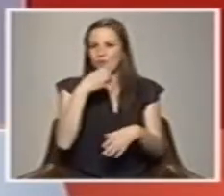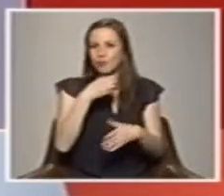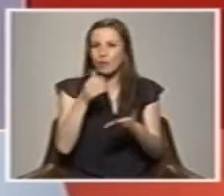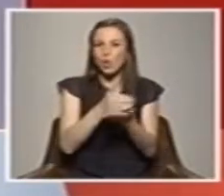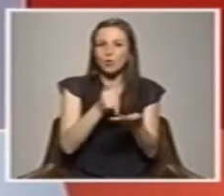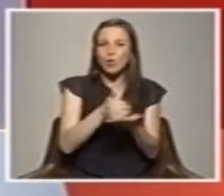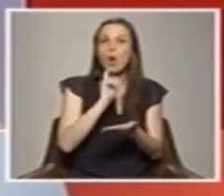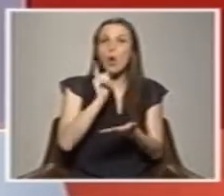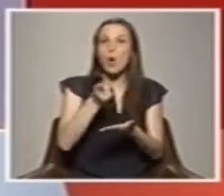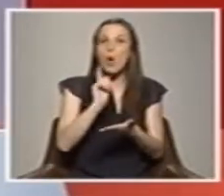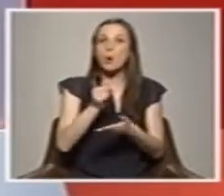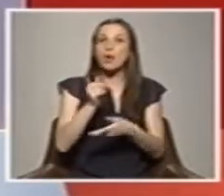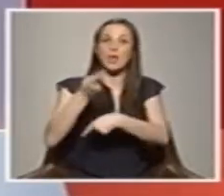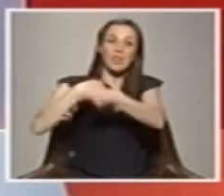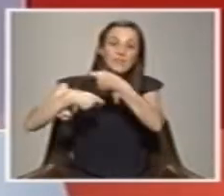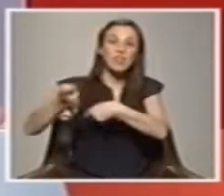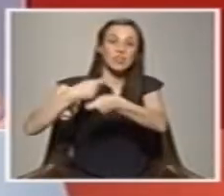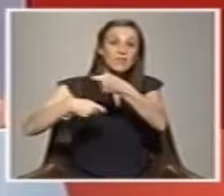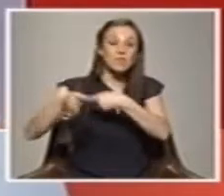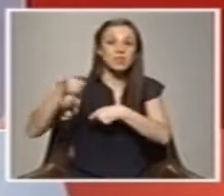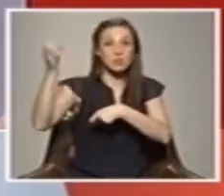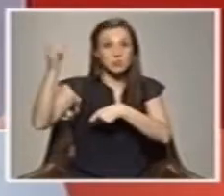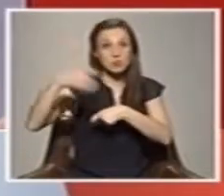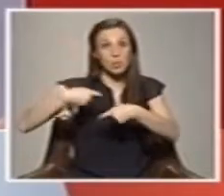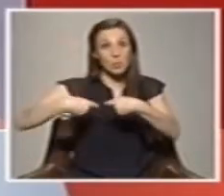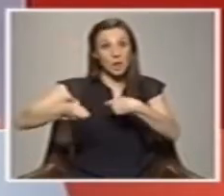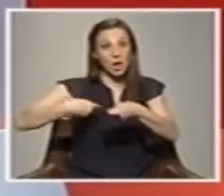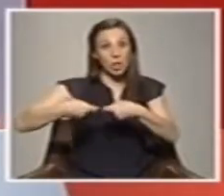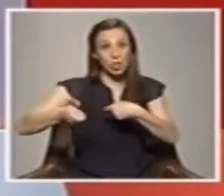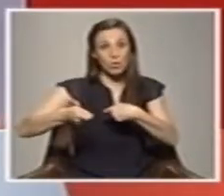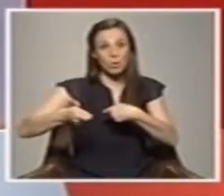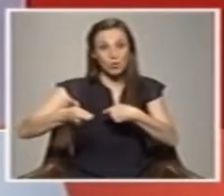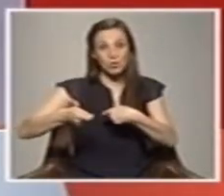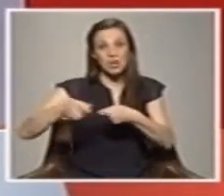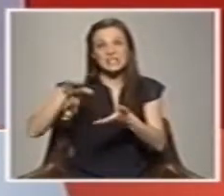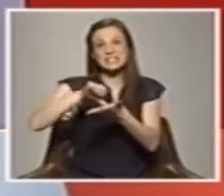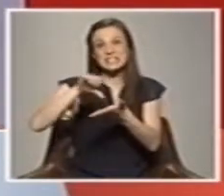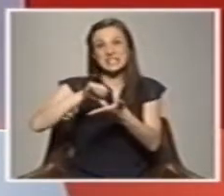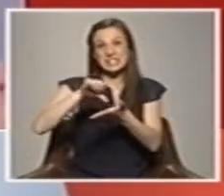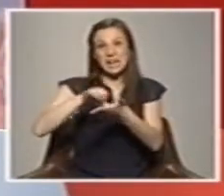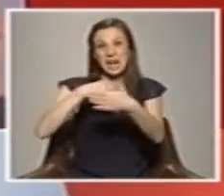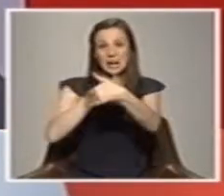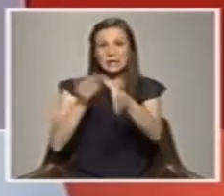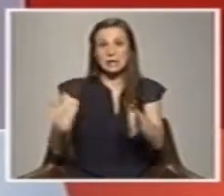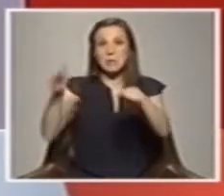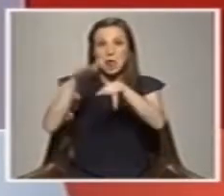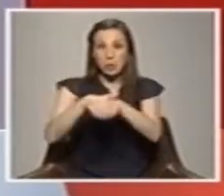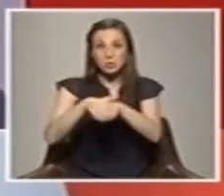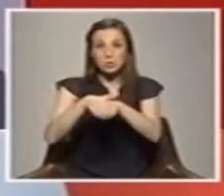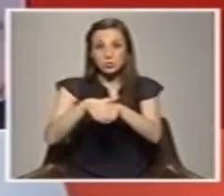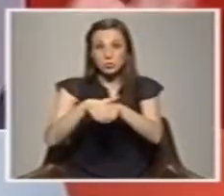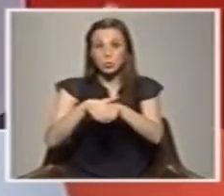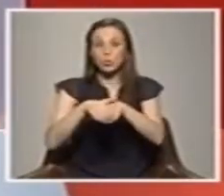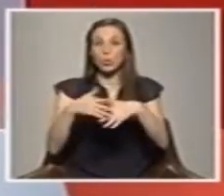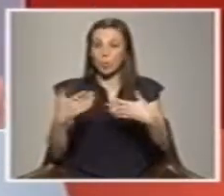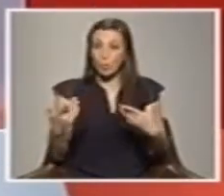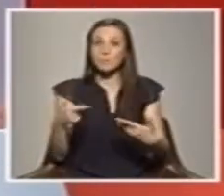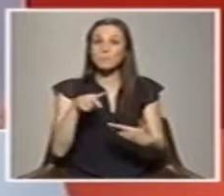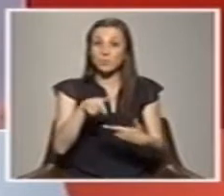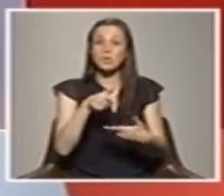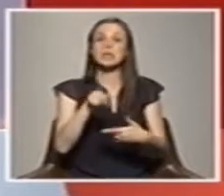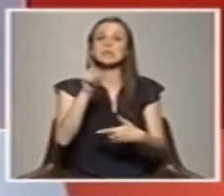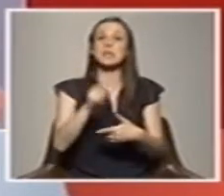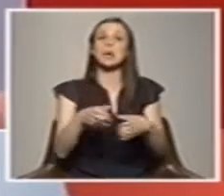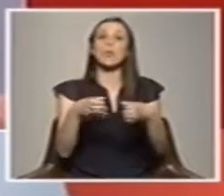distribuição. É na distribuição. É precisamente ao nível dos mercados, das centrais de embalamento e tudo isso. E depois a tudo isto também um conjunto de regras